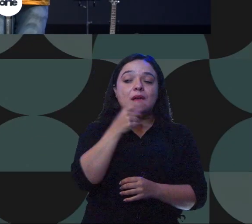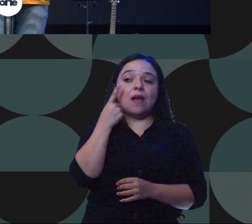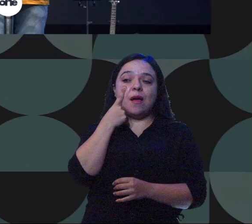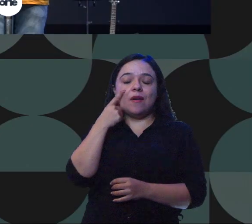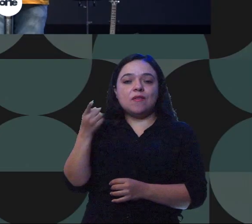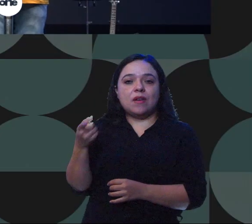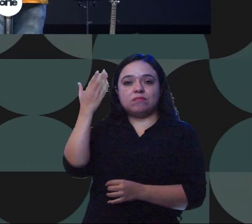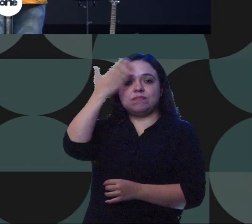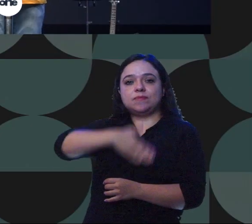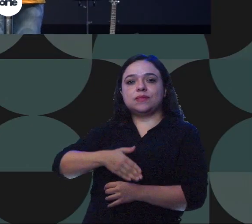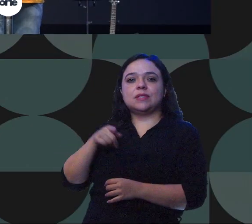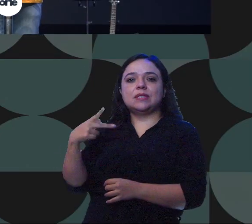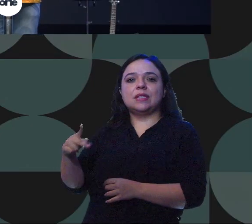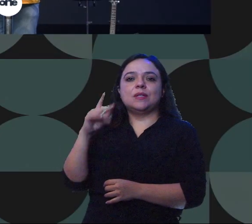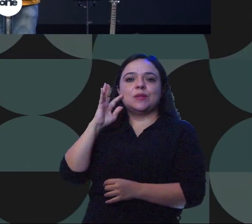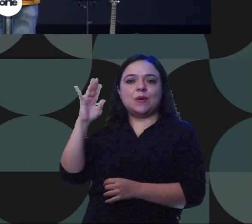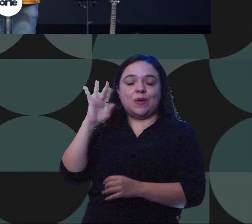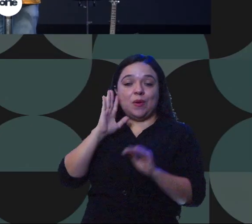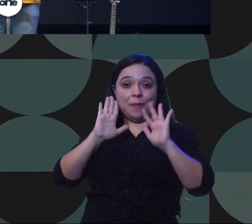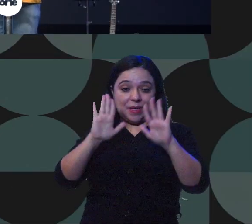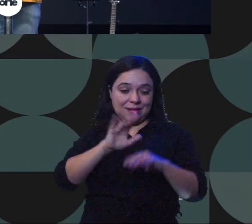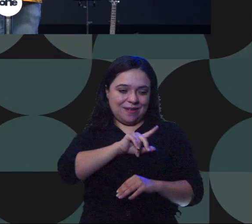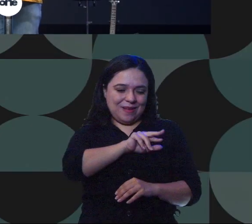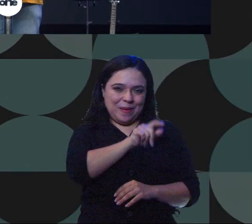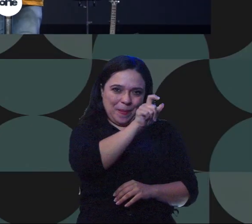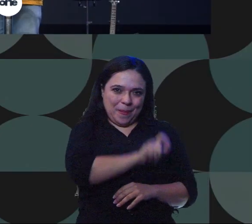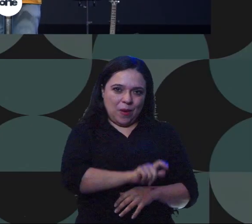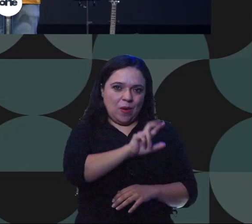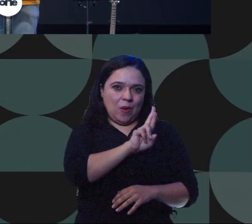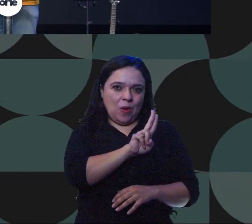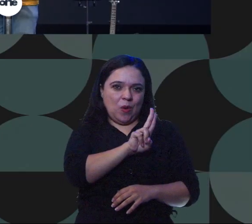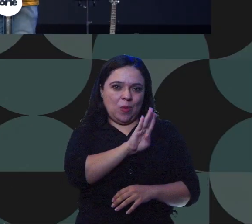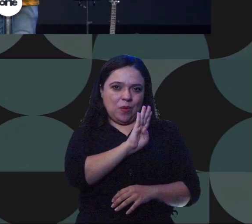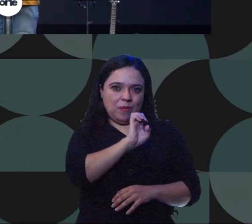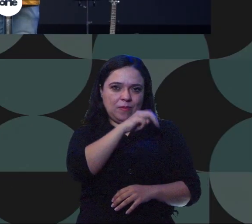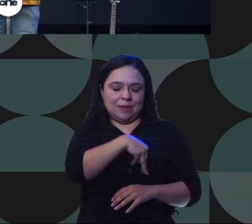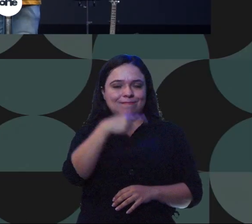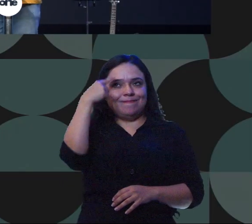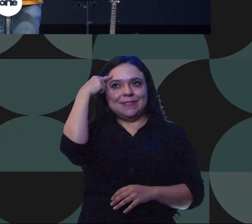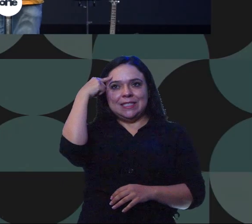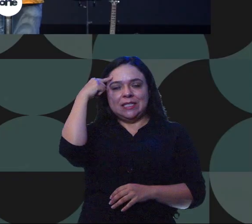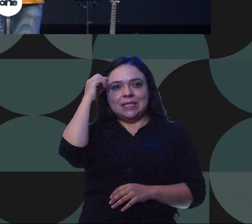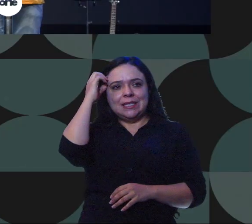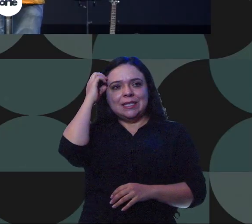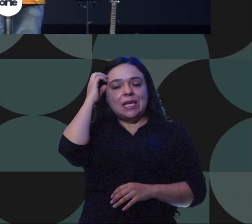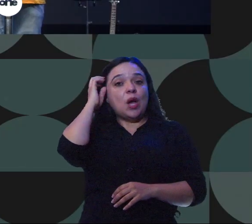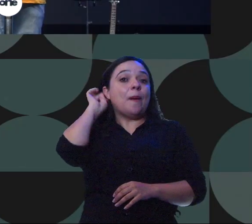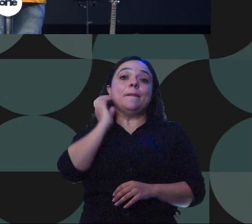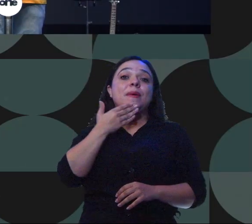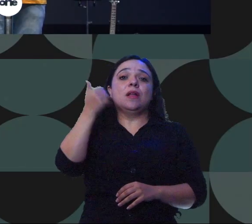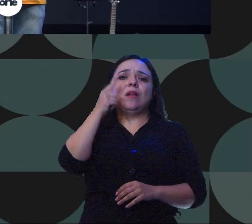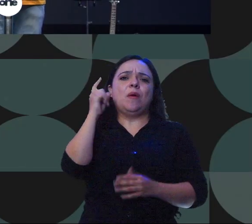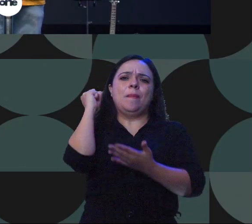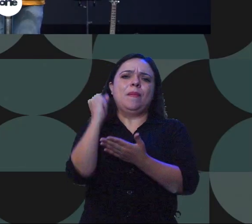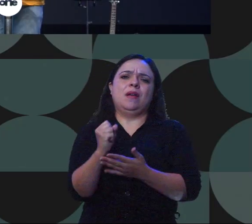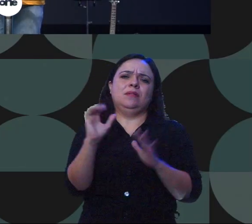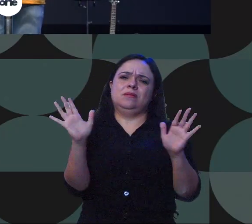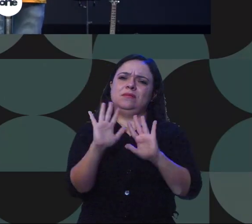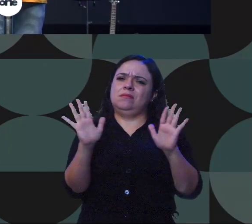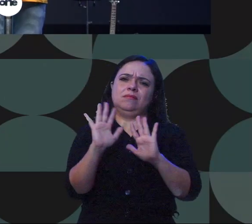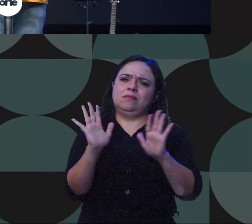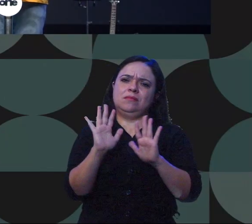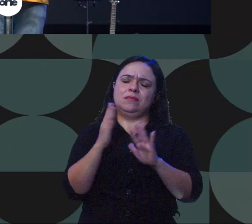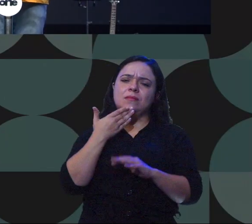sonhos. Mas quando Rúben ouviu o plano, tratou de livrar José. Não o matemos, disse ele. Por que derramar